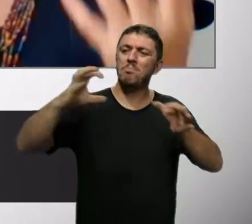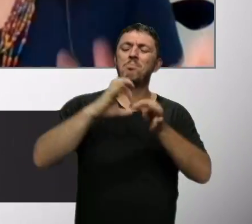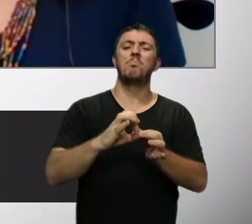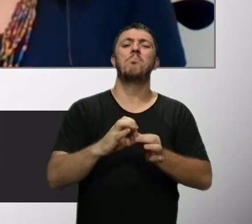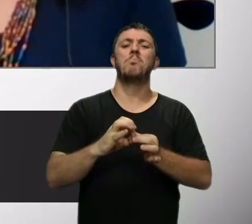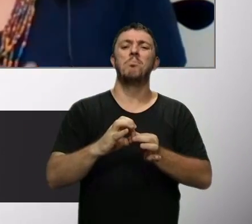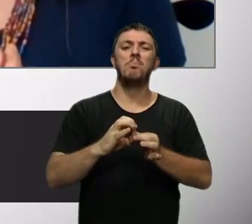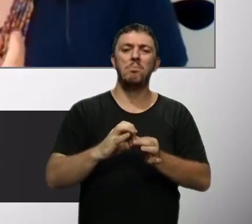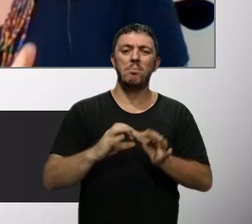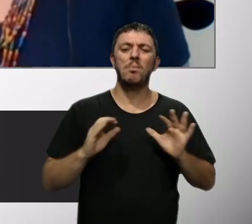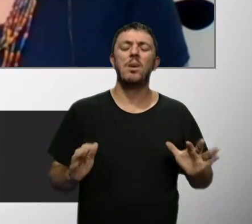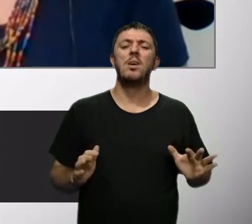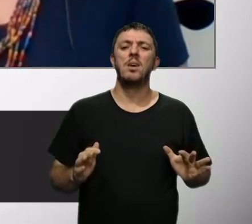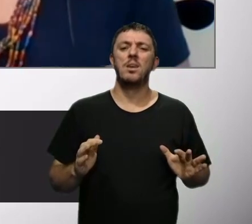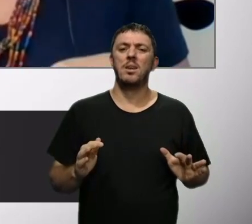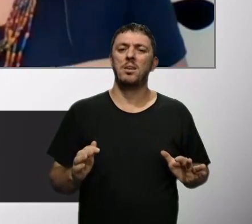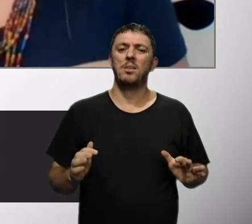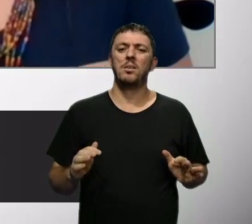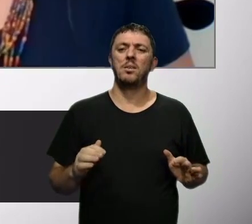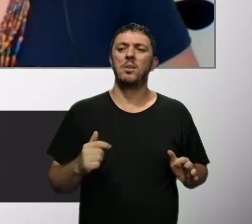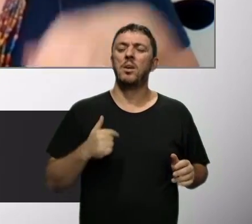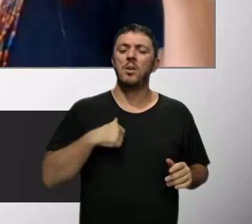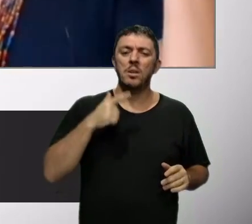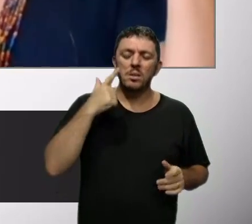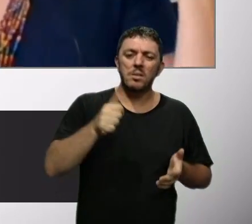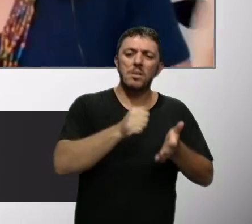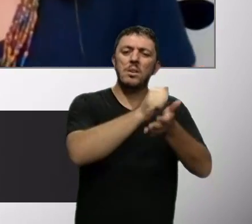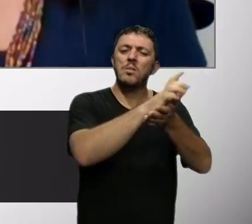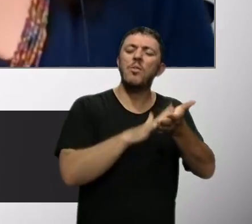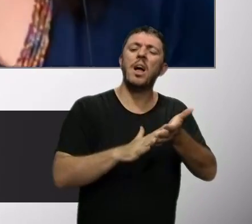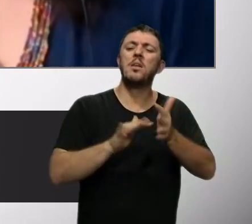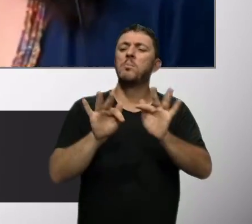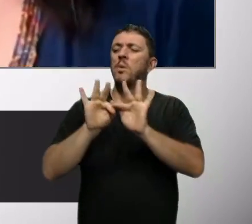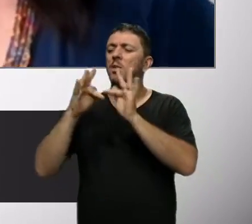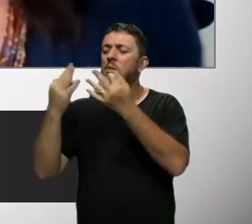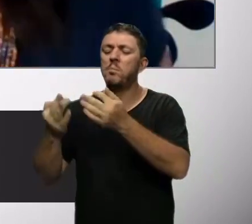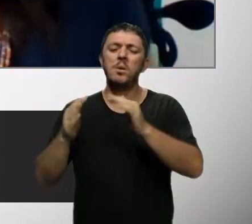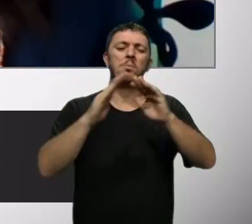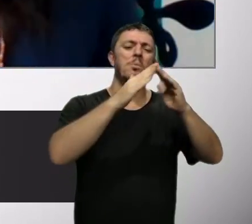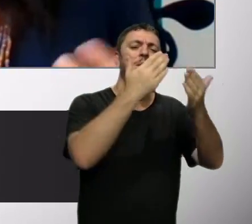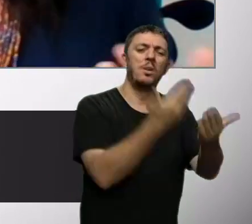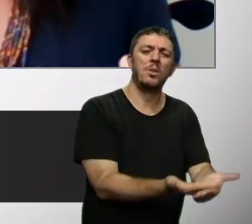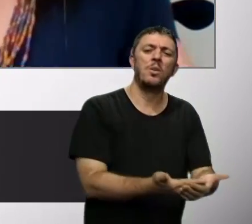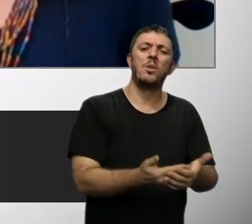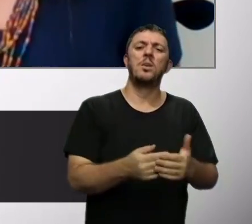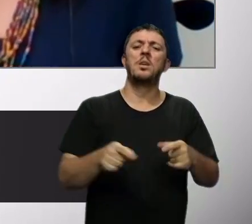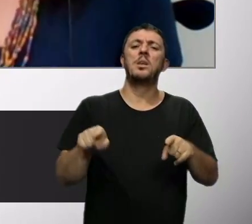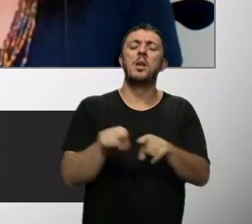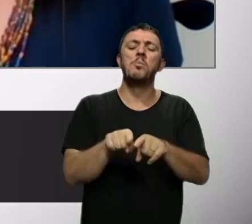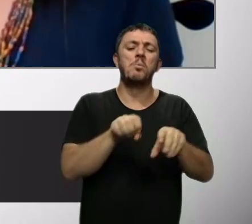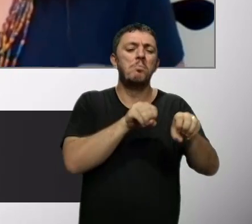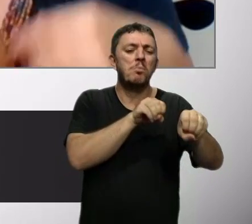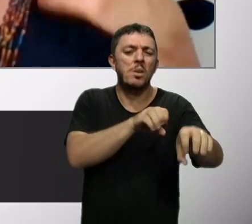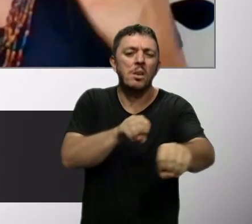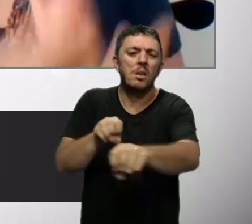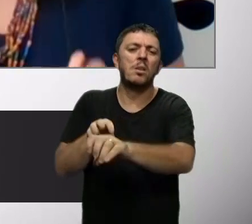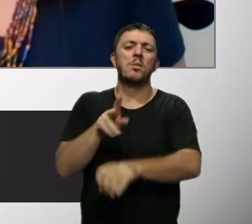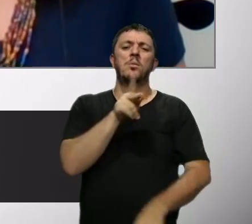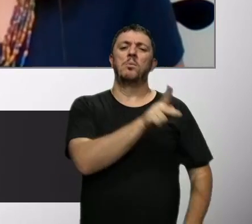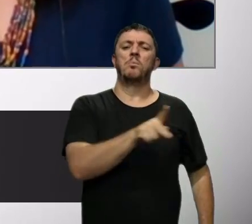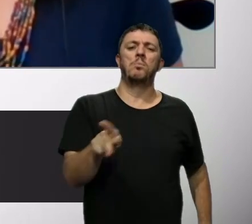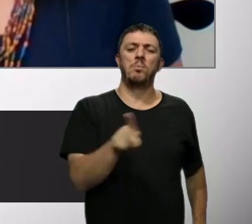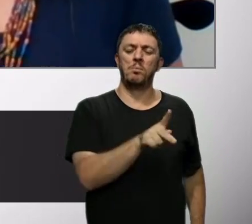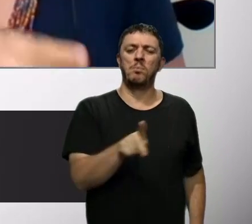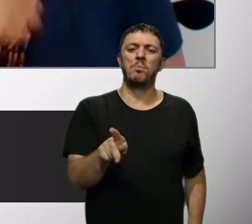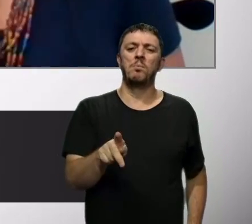ações, muitas frentes, né, de atividades para as famílias, de atividade para as escolas, de formação de educadores. E as